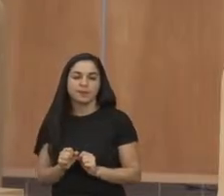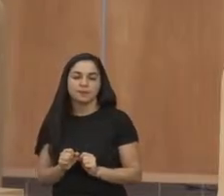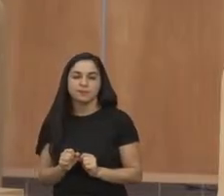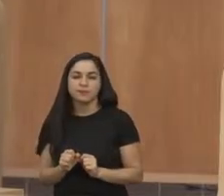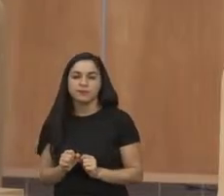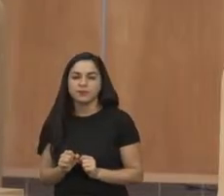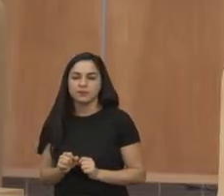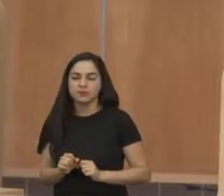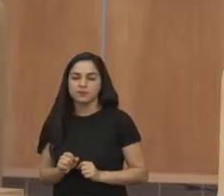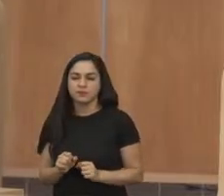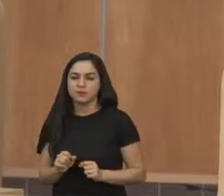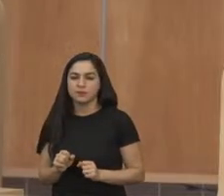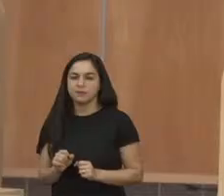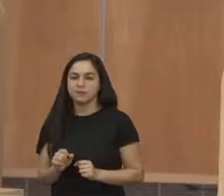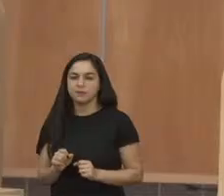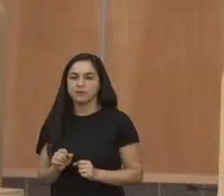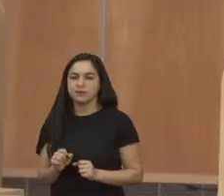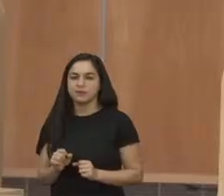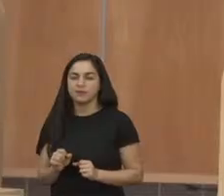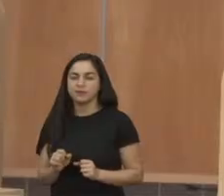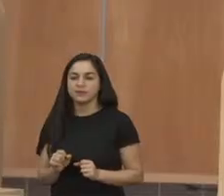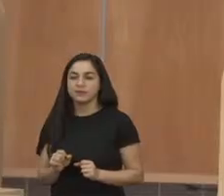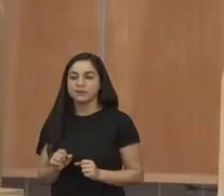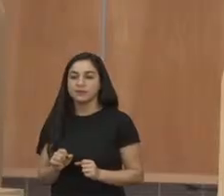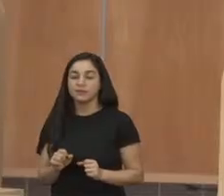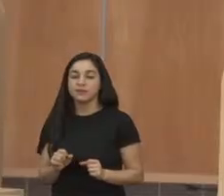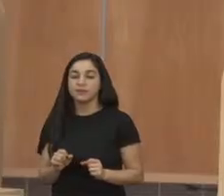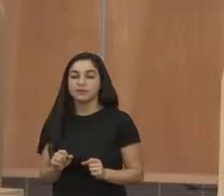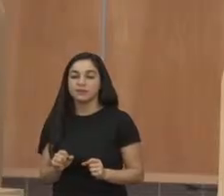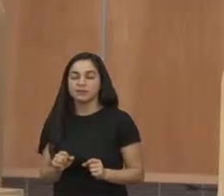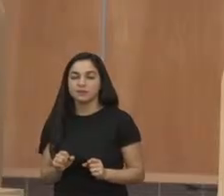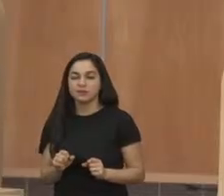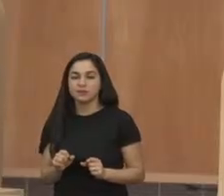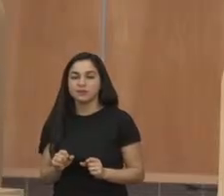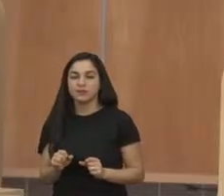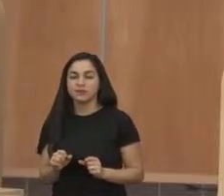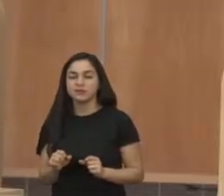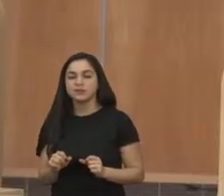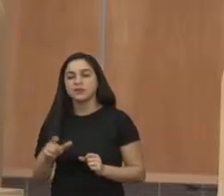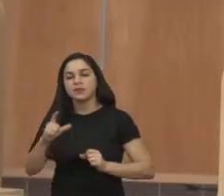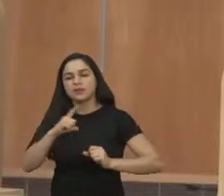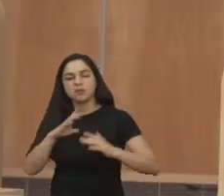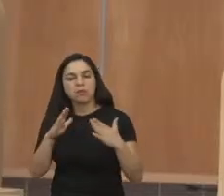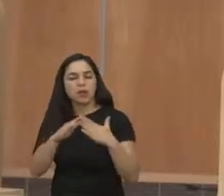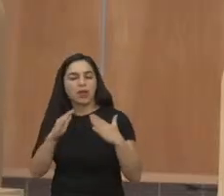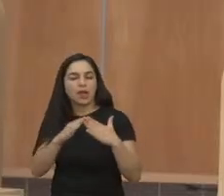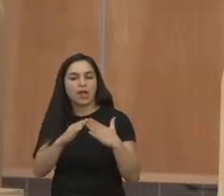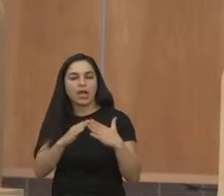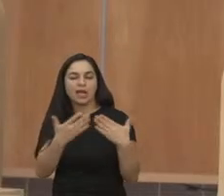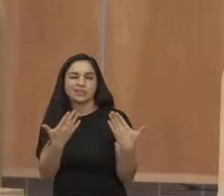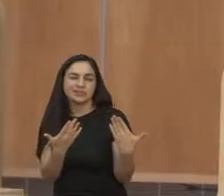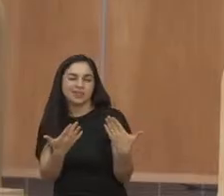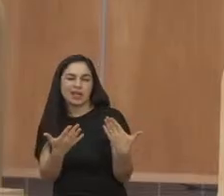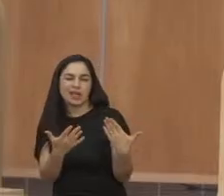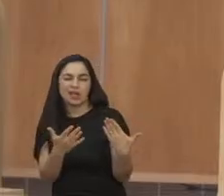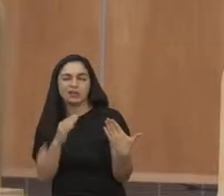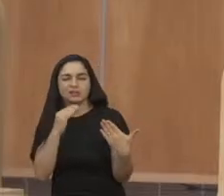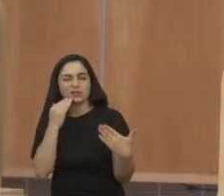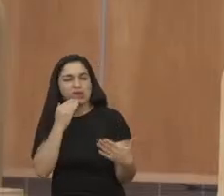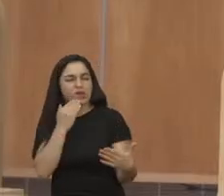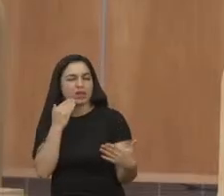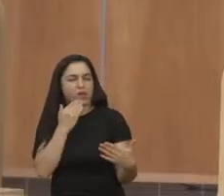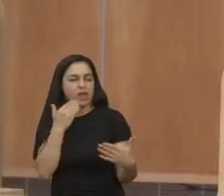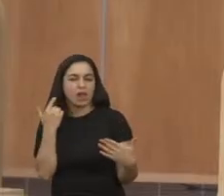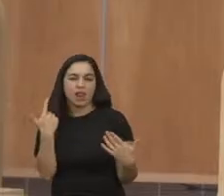norma. Quer dizer agora então que a pessoa pode construir uma casa que não esteja habitável, sem azulejo no